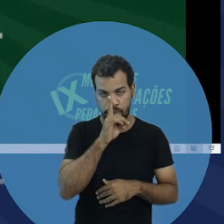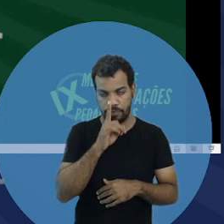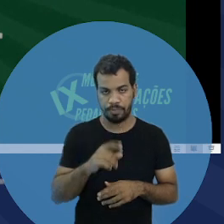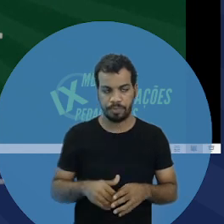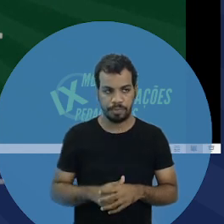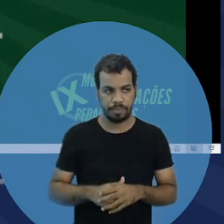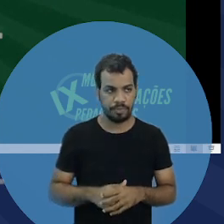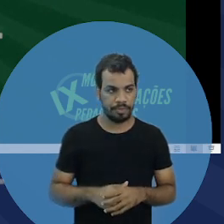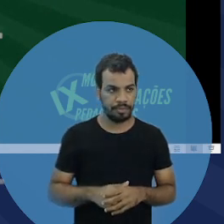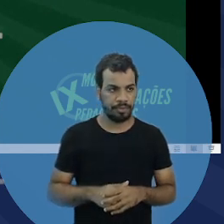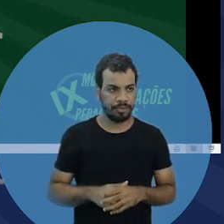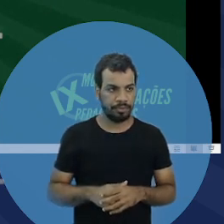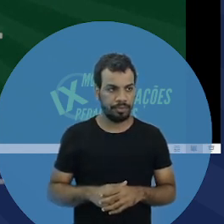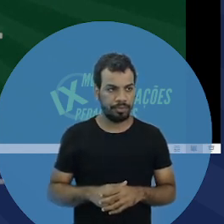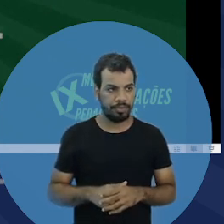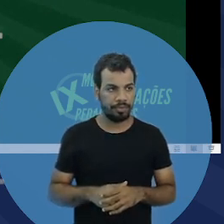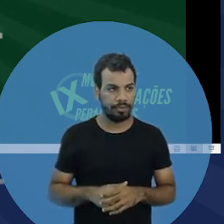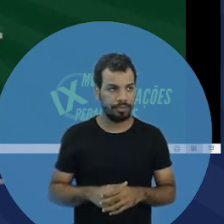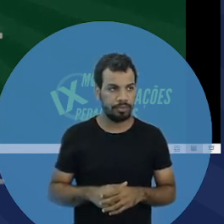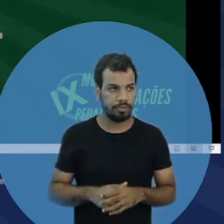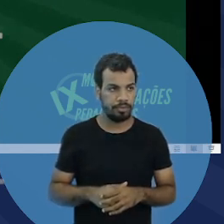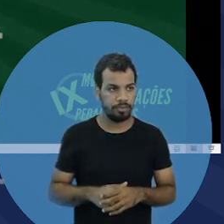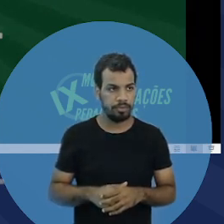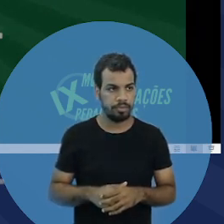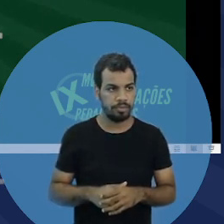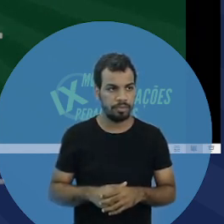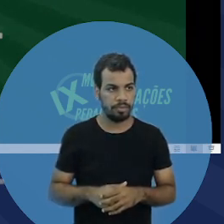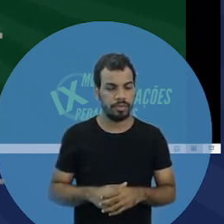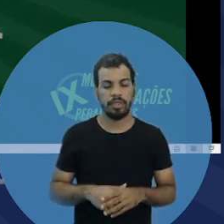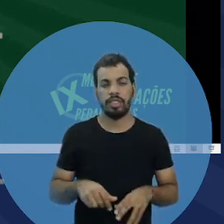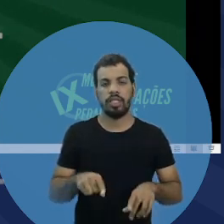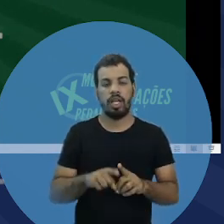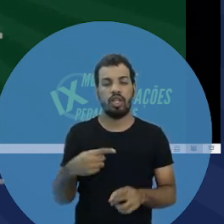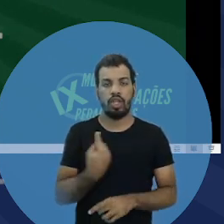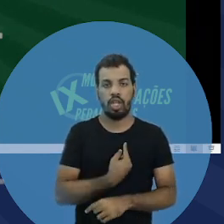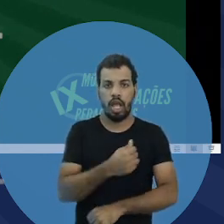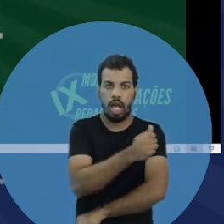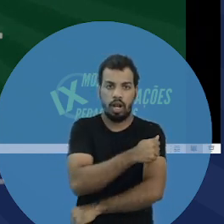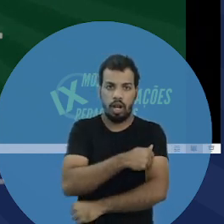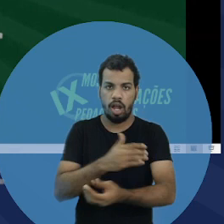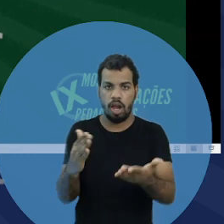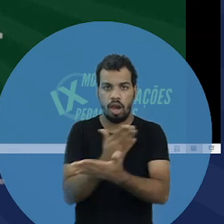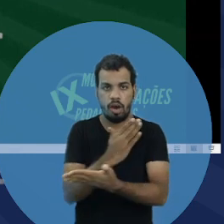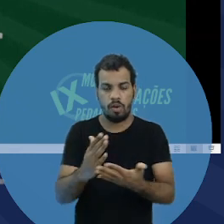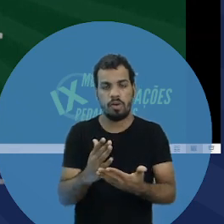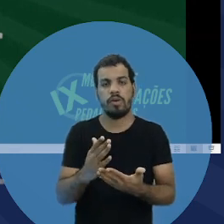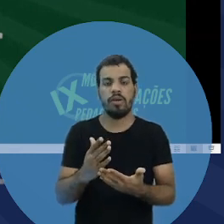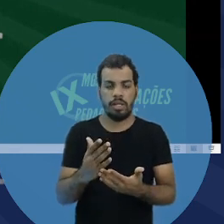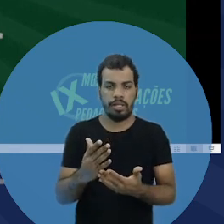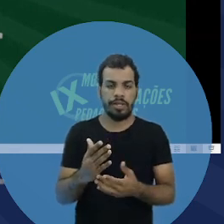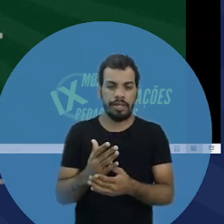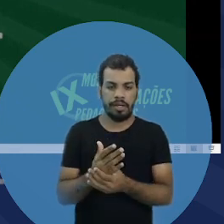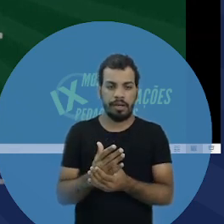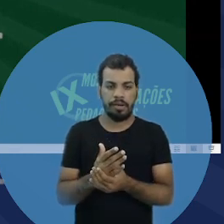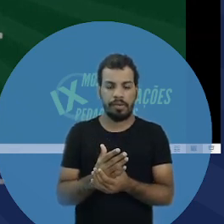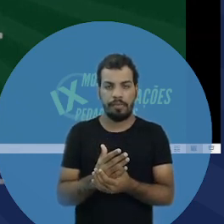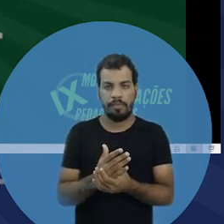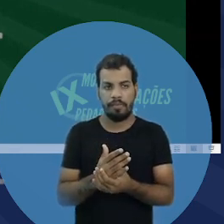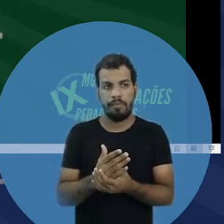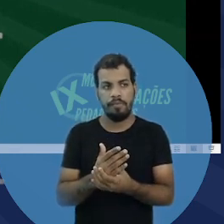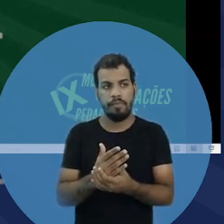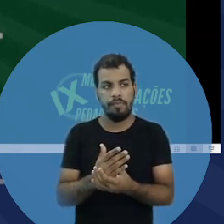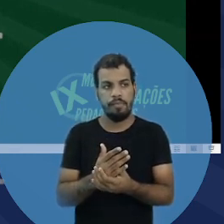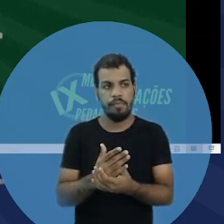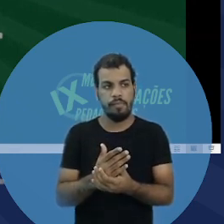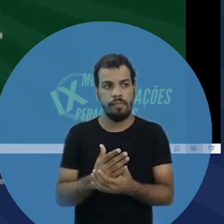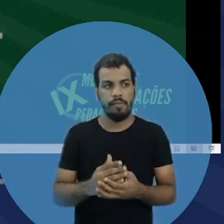A gente vê também que, em relação à questão dos nossos alunos, alguns casos também de...